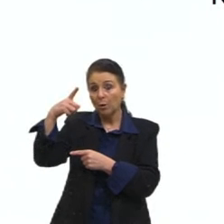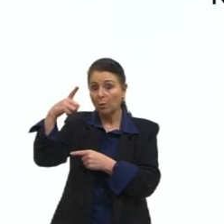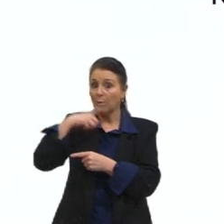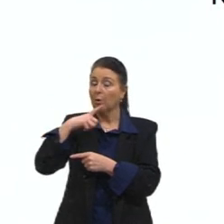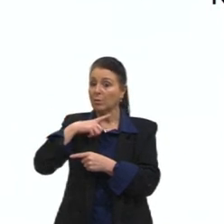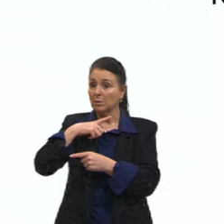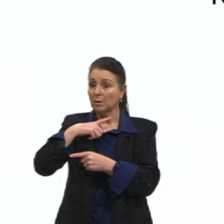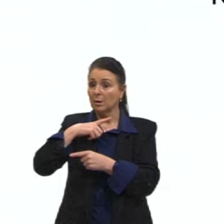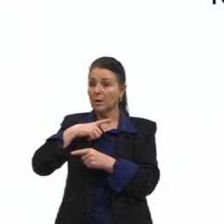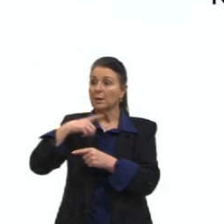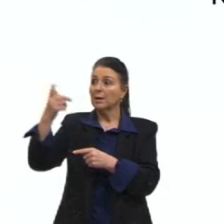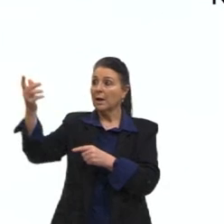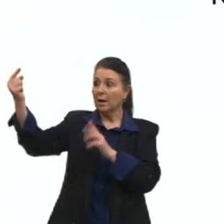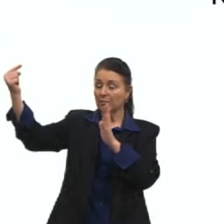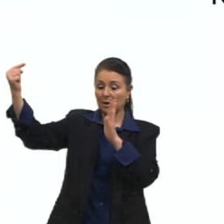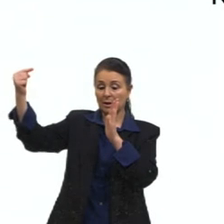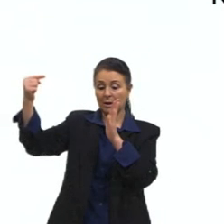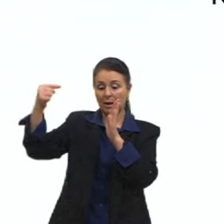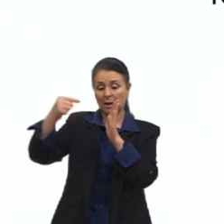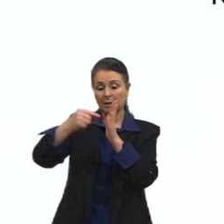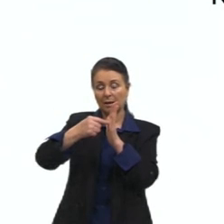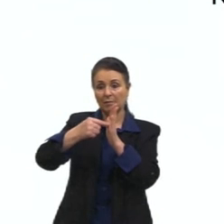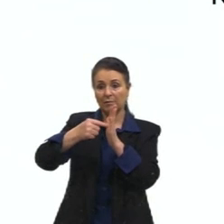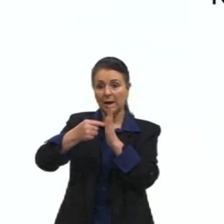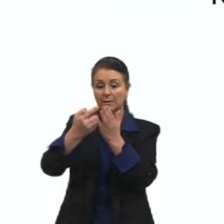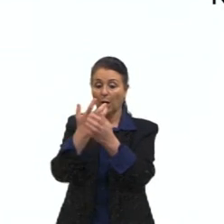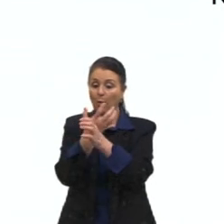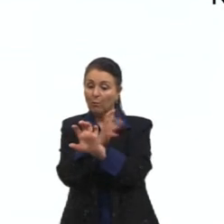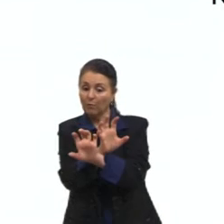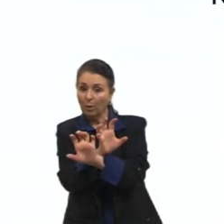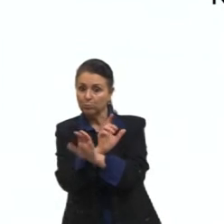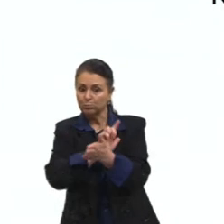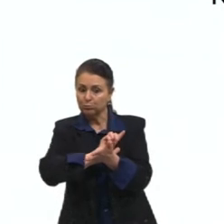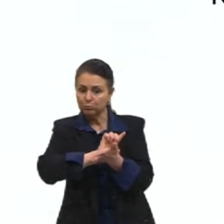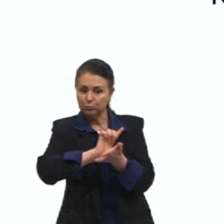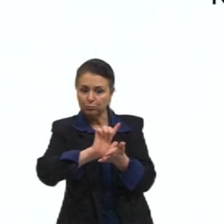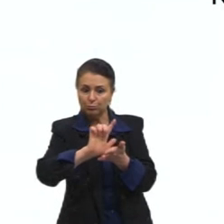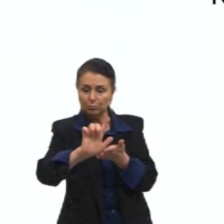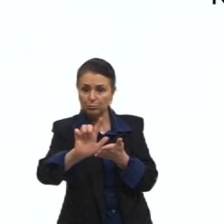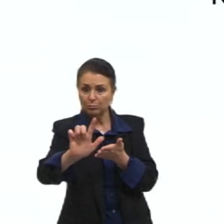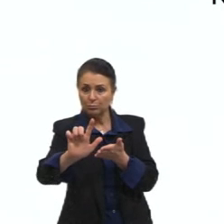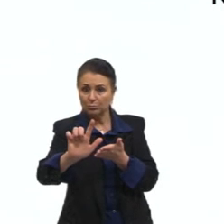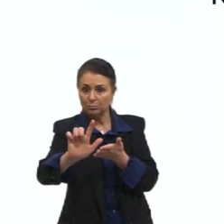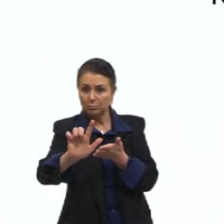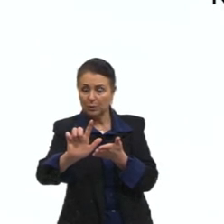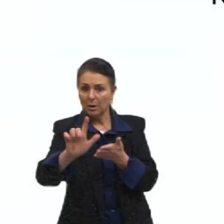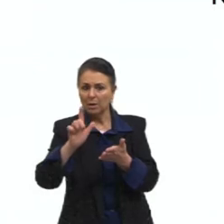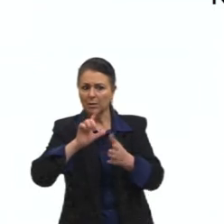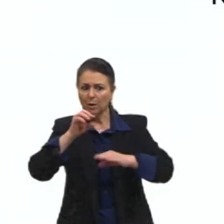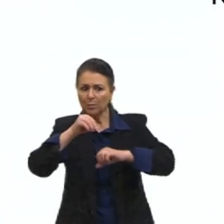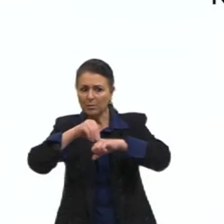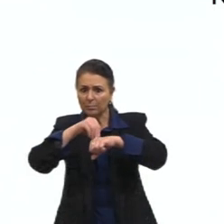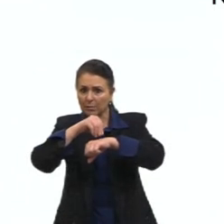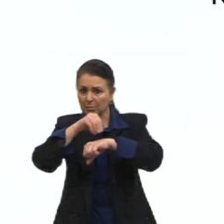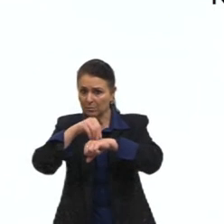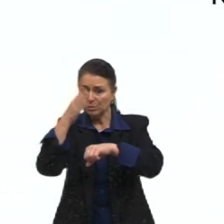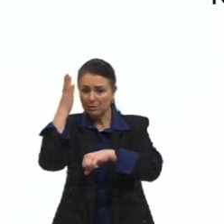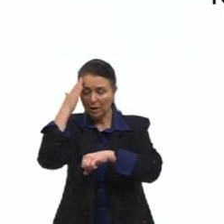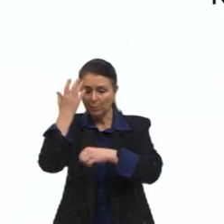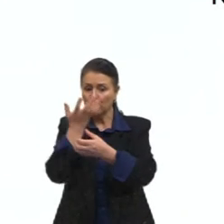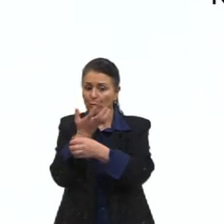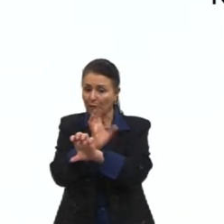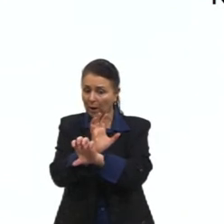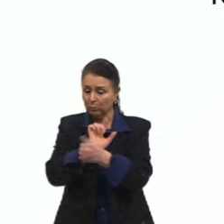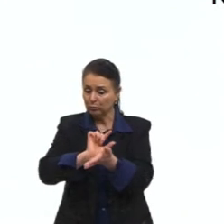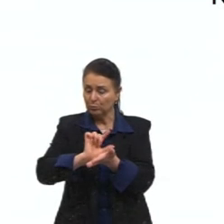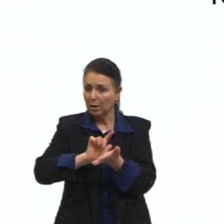vácuo. Então, lá no vácuo, né, não existe quase nada, existem algumas partículas. Enfim, a gente sabe que o vácuo não é perfeito. Mas